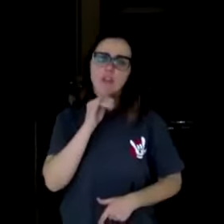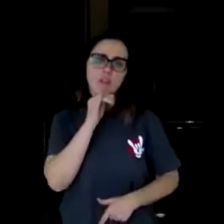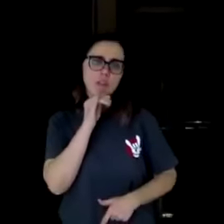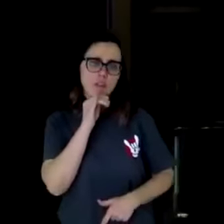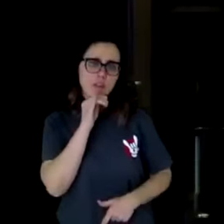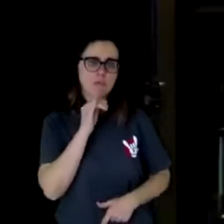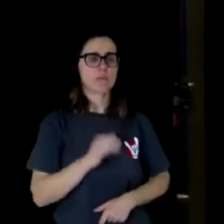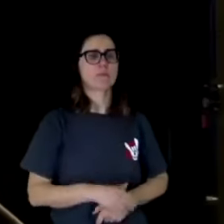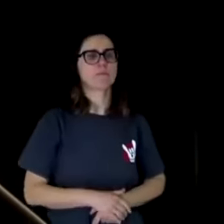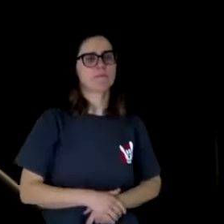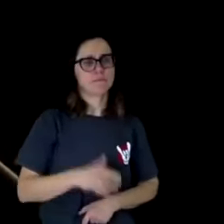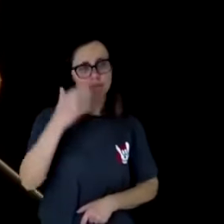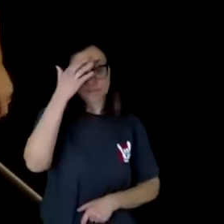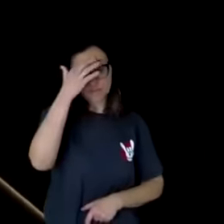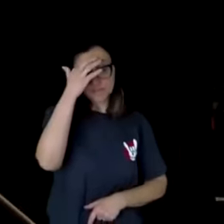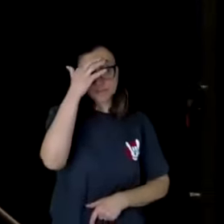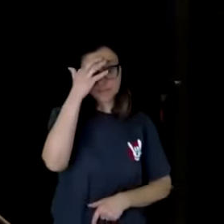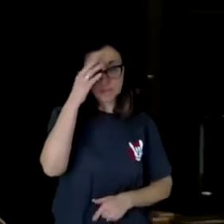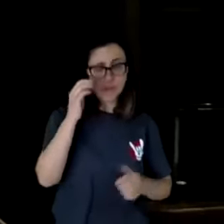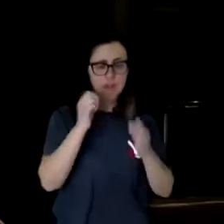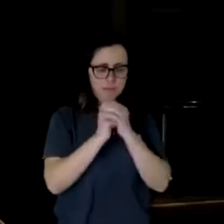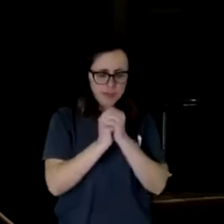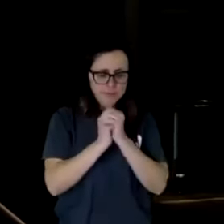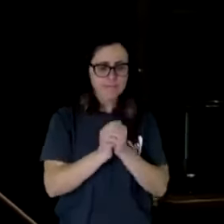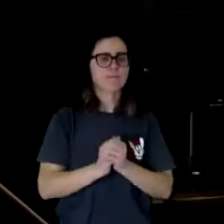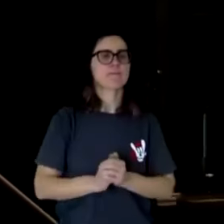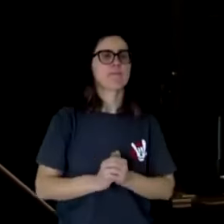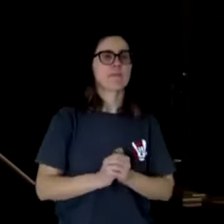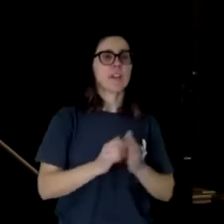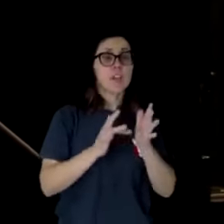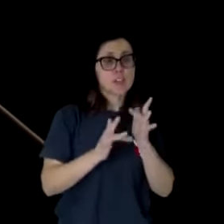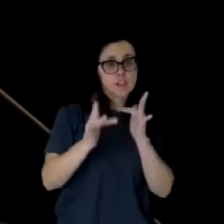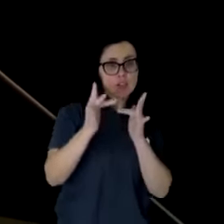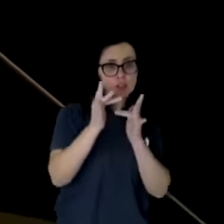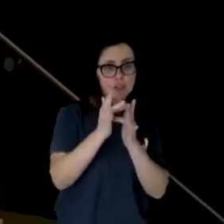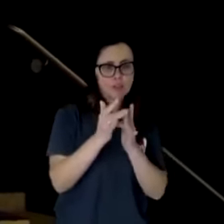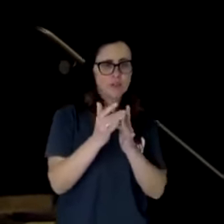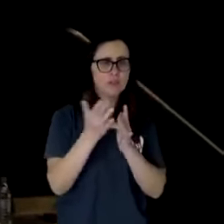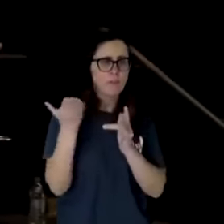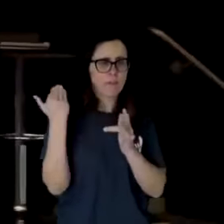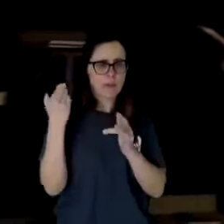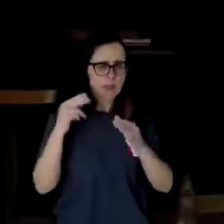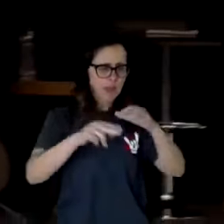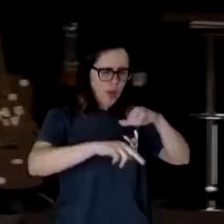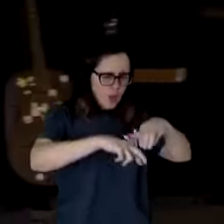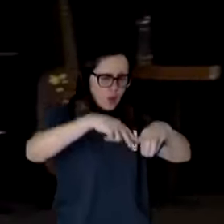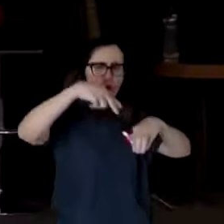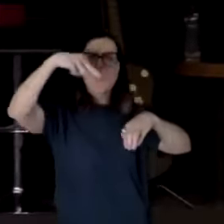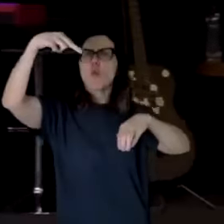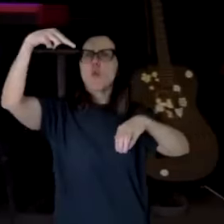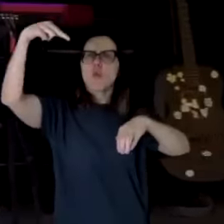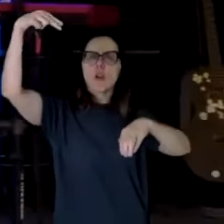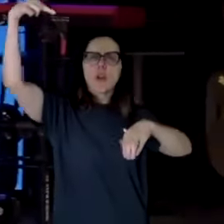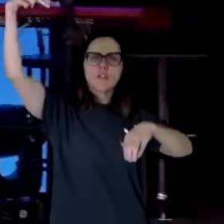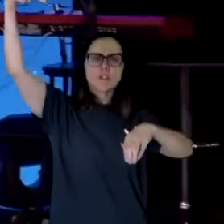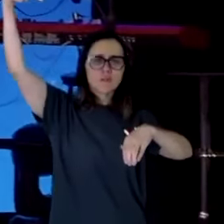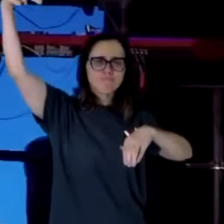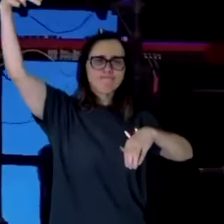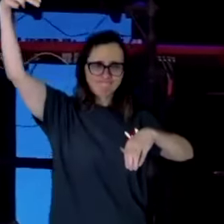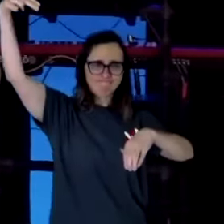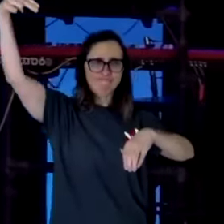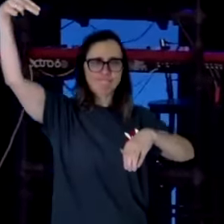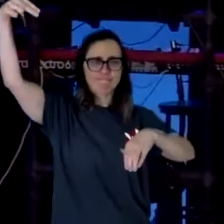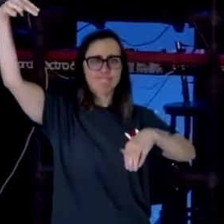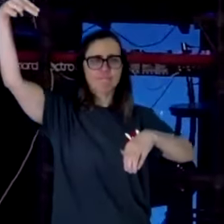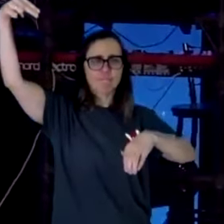Amém Jesus ressuscitou subiu às alturas levou cativo o cativeiro e concedeu dons